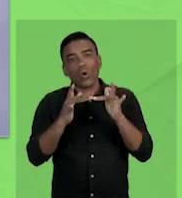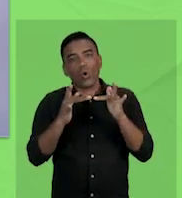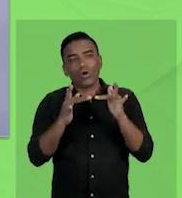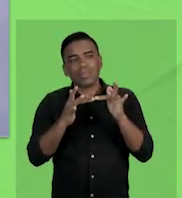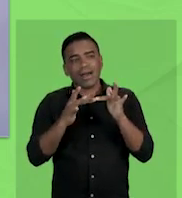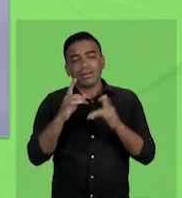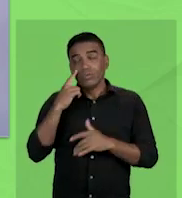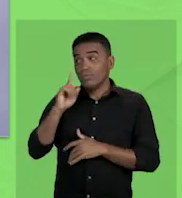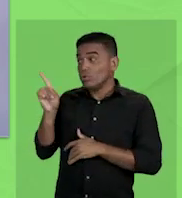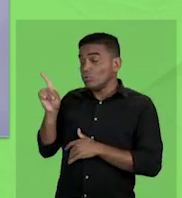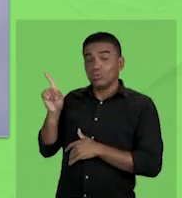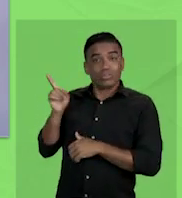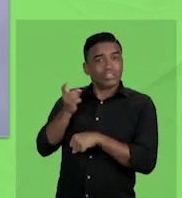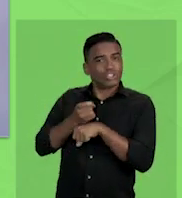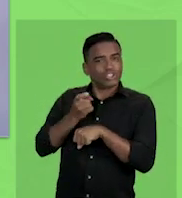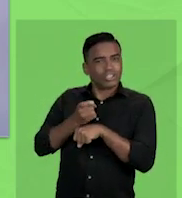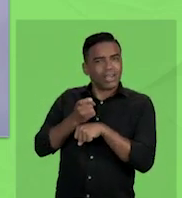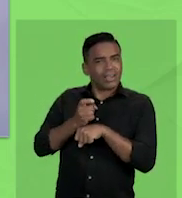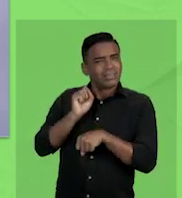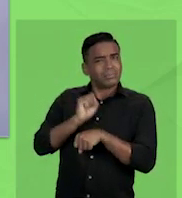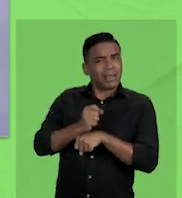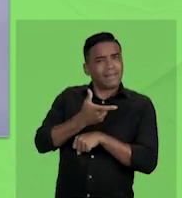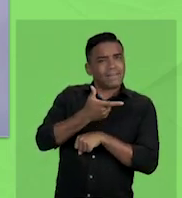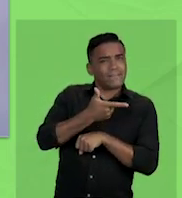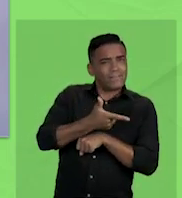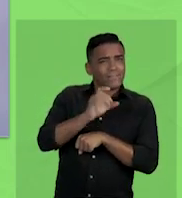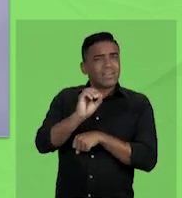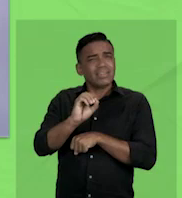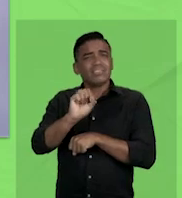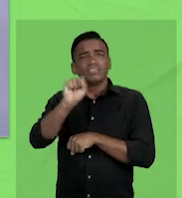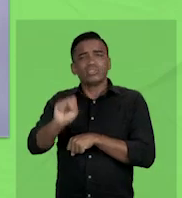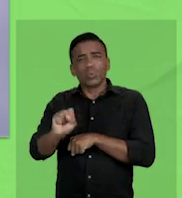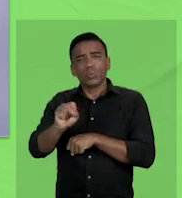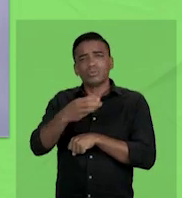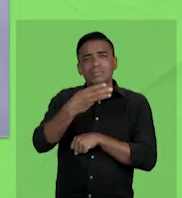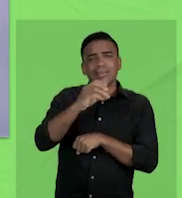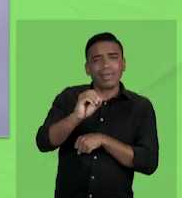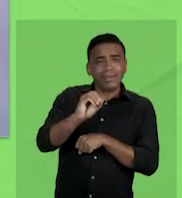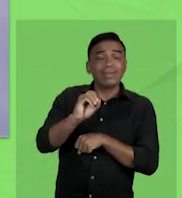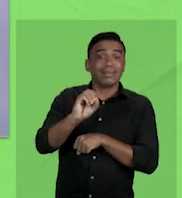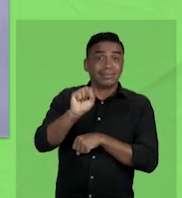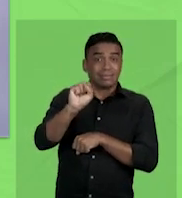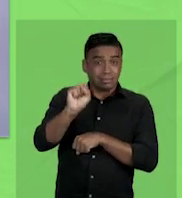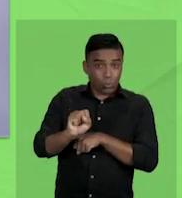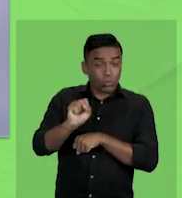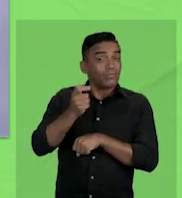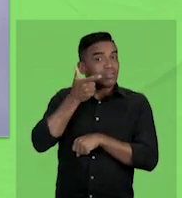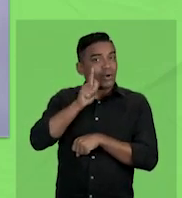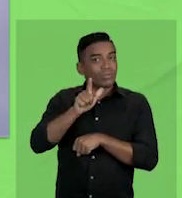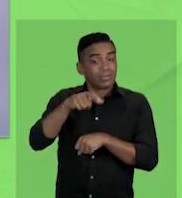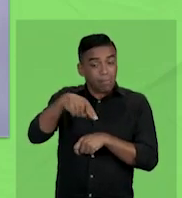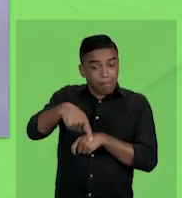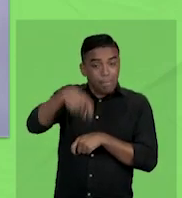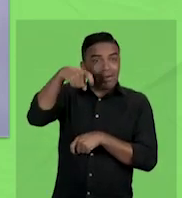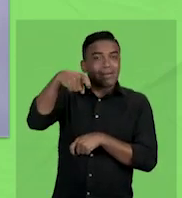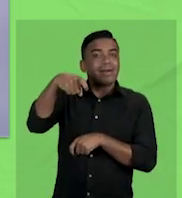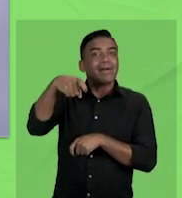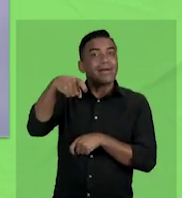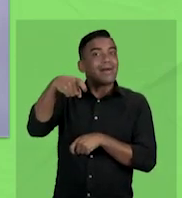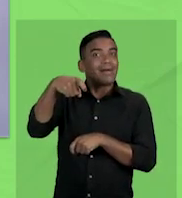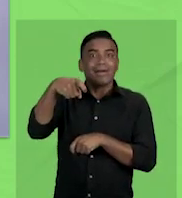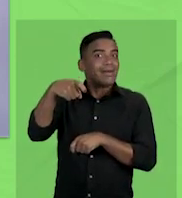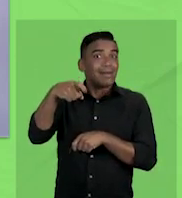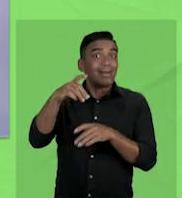o gelo. Espera ali uns 20 segundos, 30 segundos e você vai conseguir pescar o gelo, sem precisar